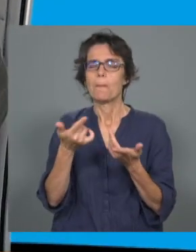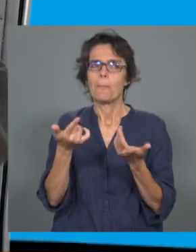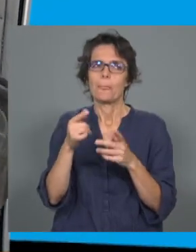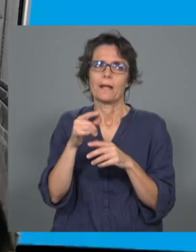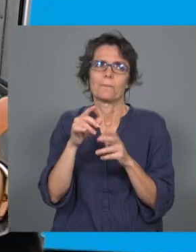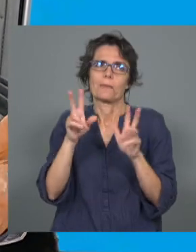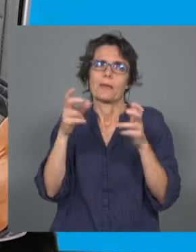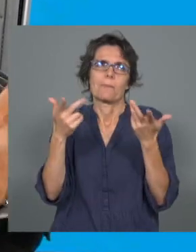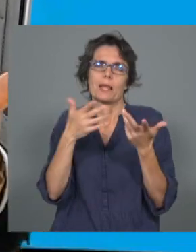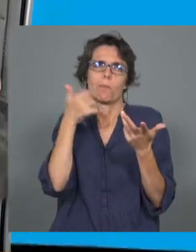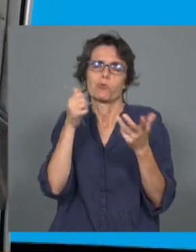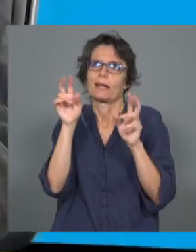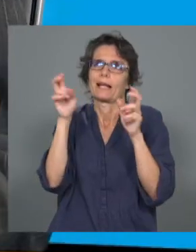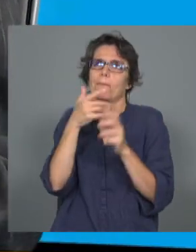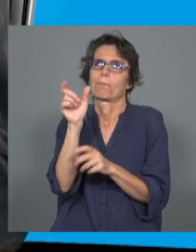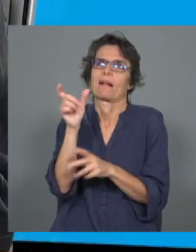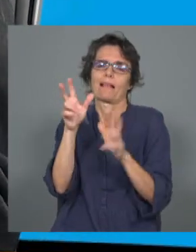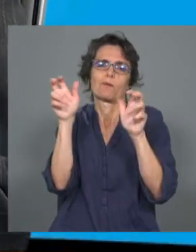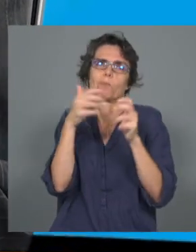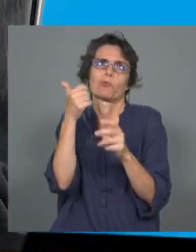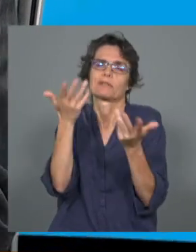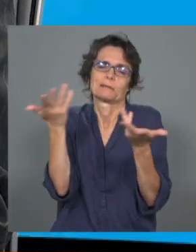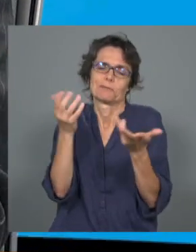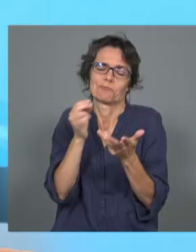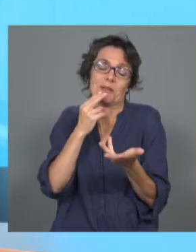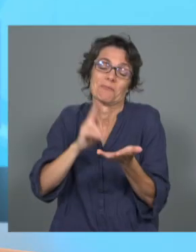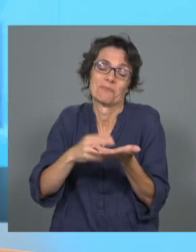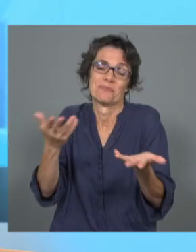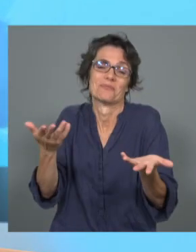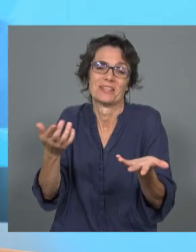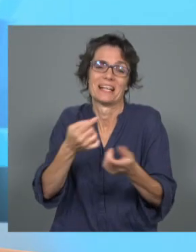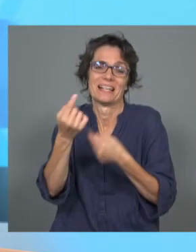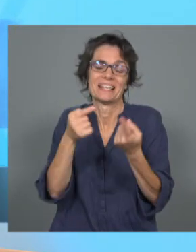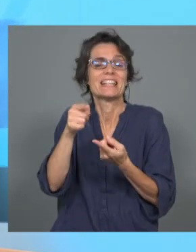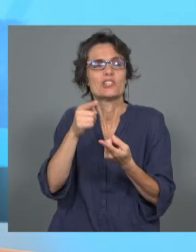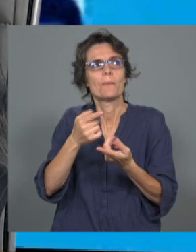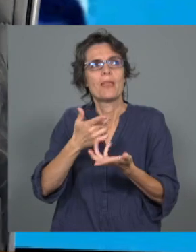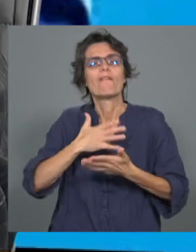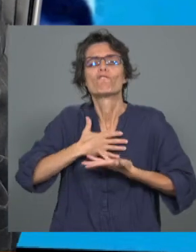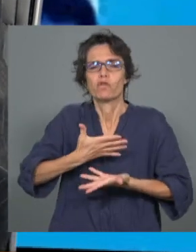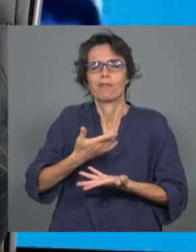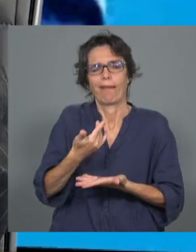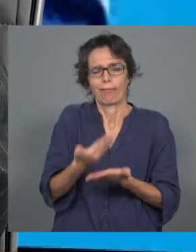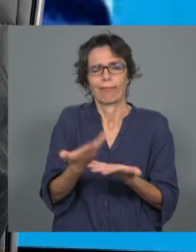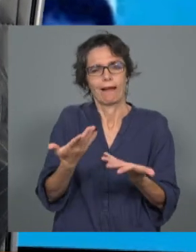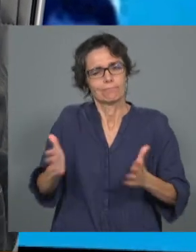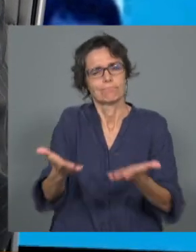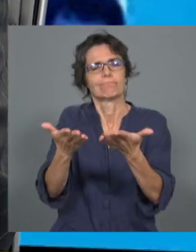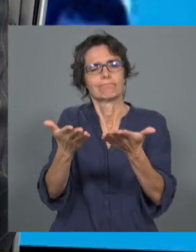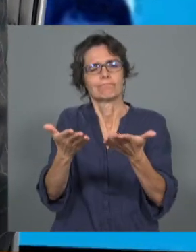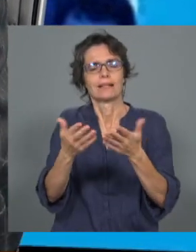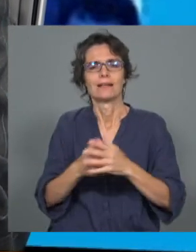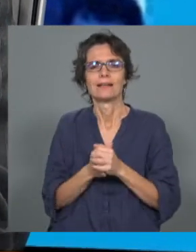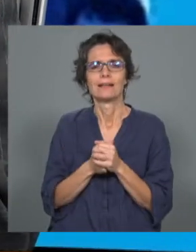nossas temáticas são muito bonitas. É verdade, mas esta mais bonita é motivadora, é muito motivadora. E eu recorro